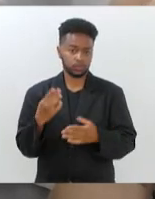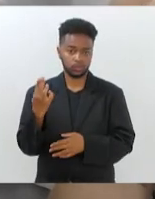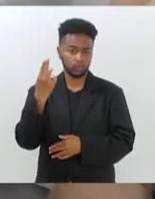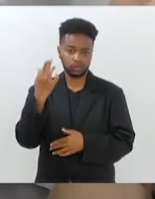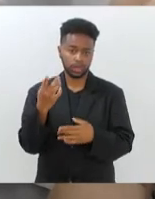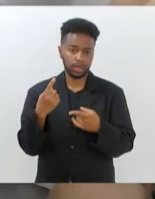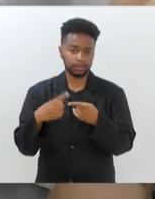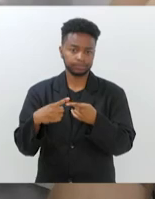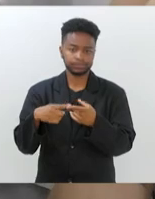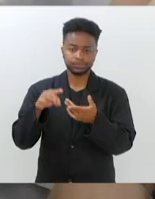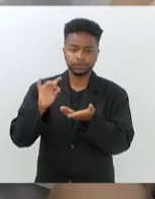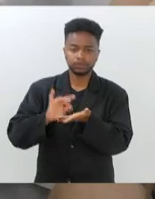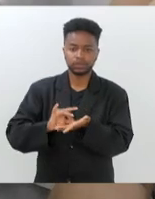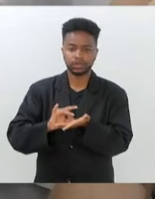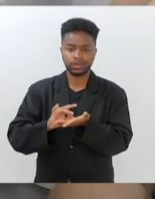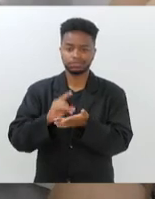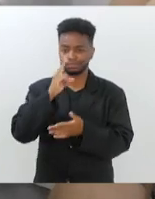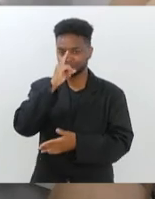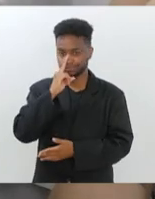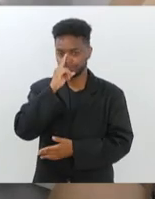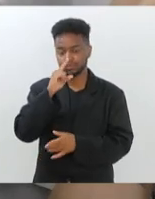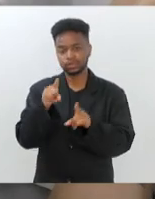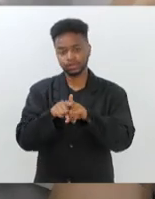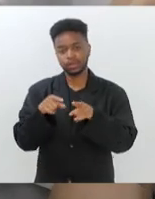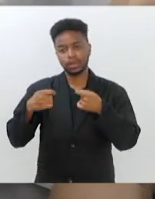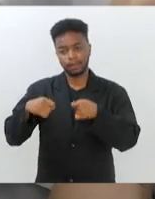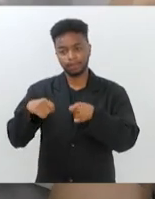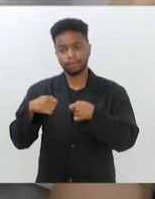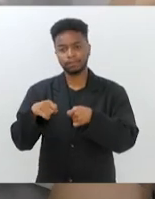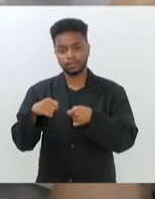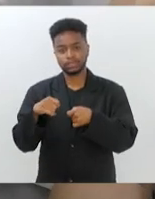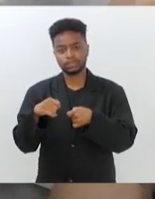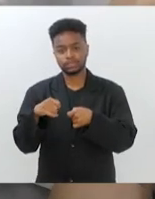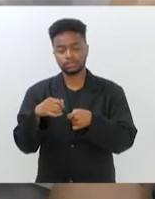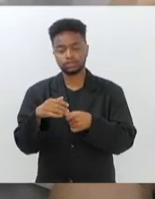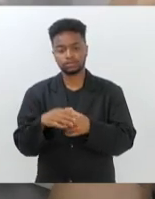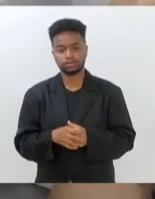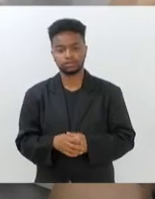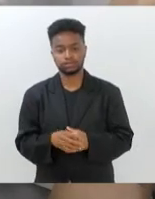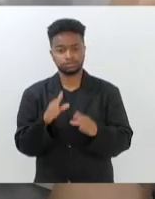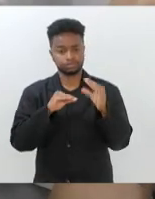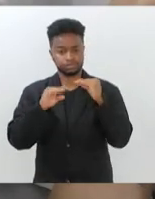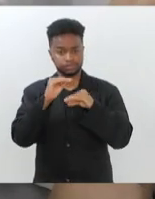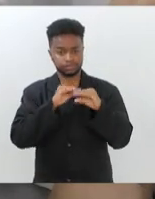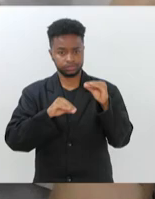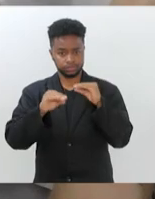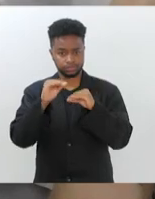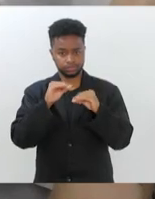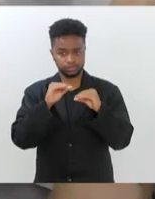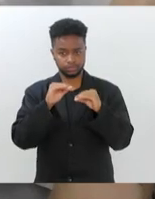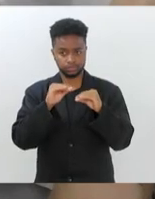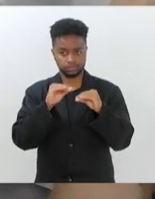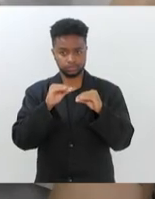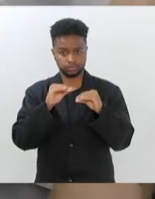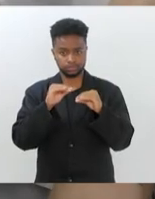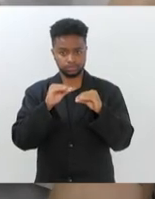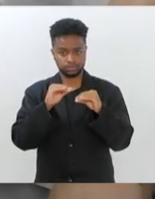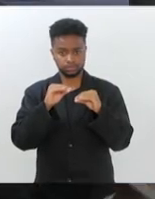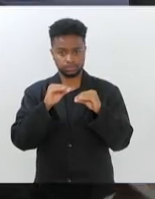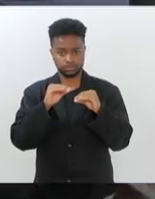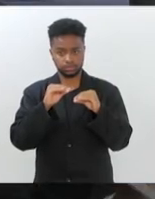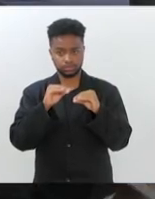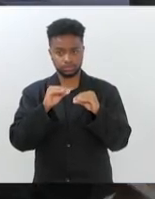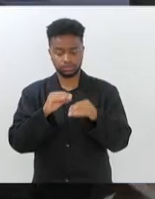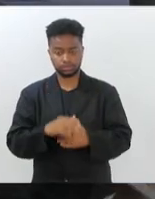fato tem sido perigoso e precisa ter uma atenção esp aconteceu Presidente porque um pr FR Pacheco